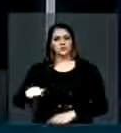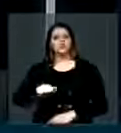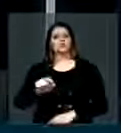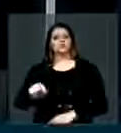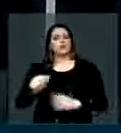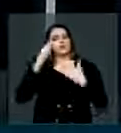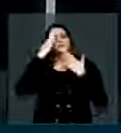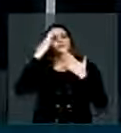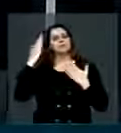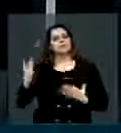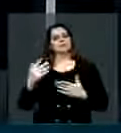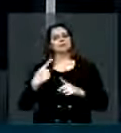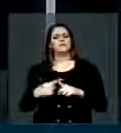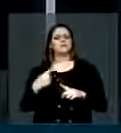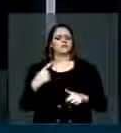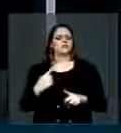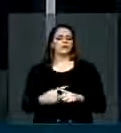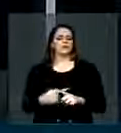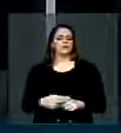pela